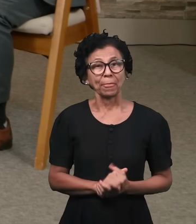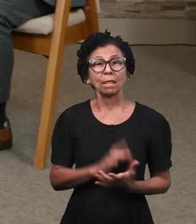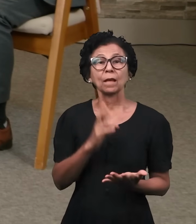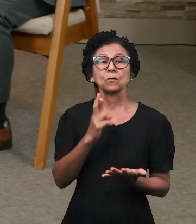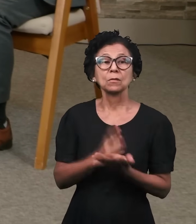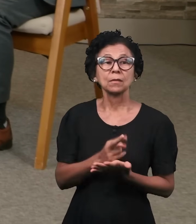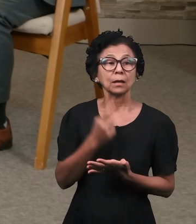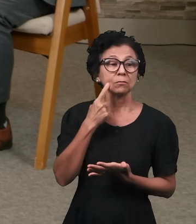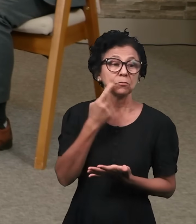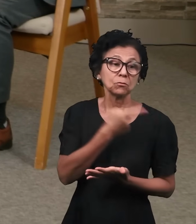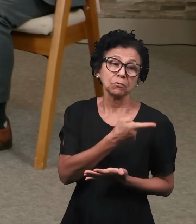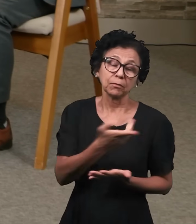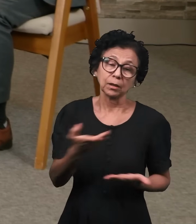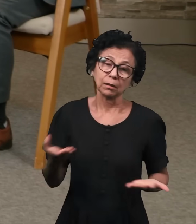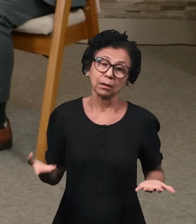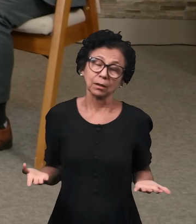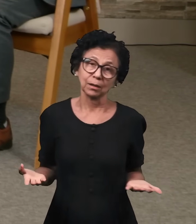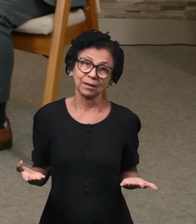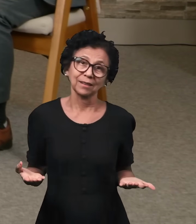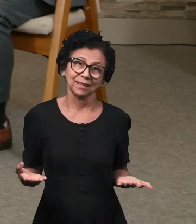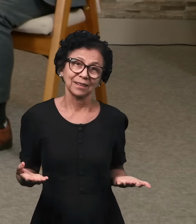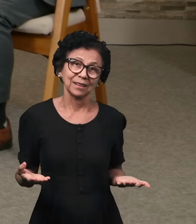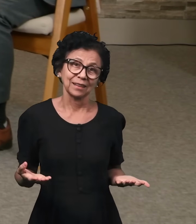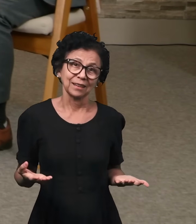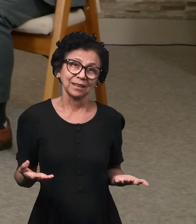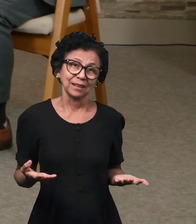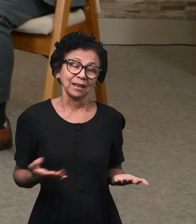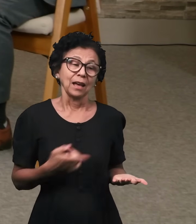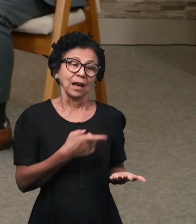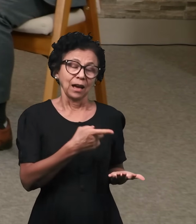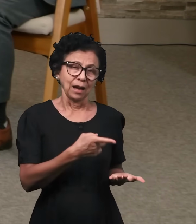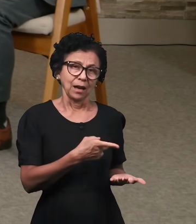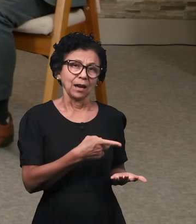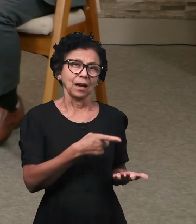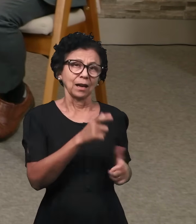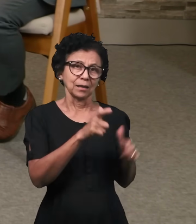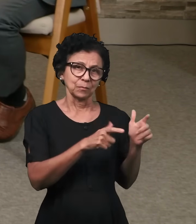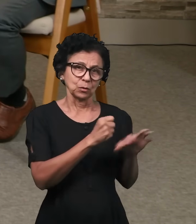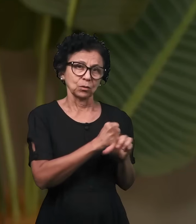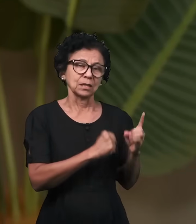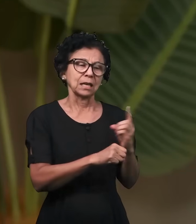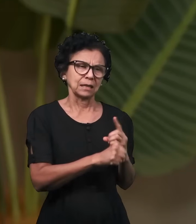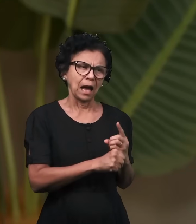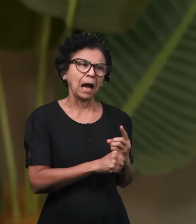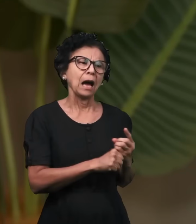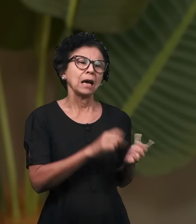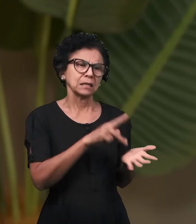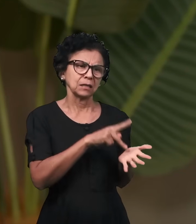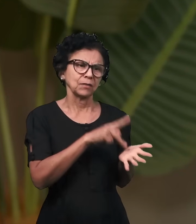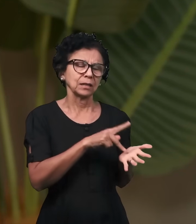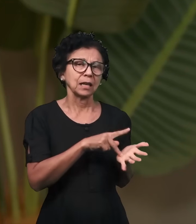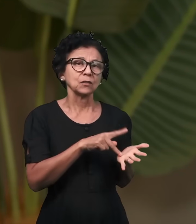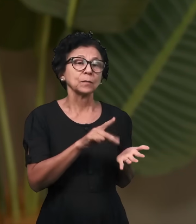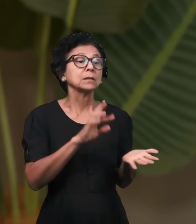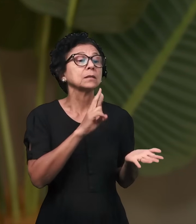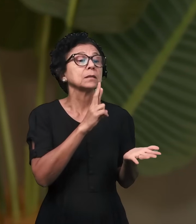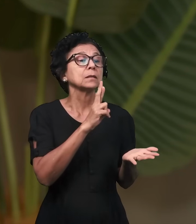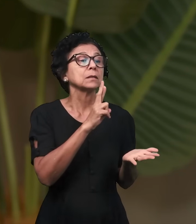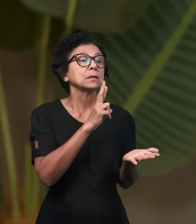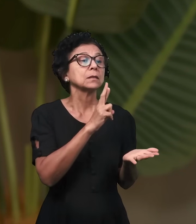mundo sabe diagnosticar, mas não tem a resposta. A resposta está na palavra. Louvado seja o Senhor. Agora, falando da nossa experiência,